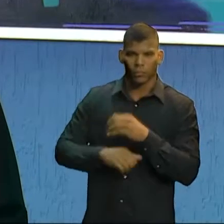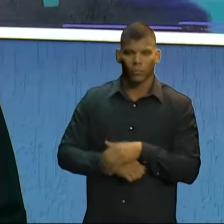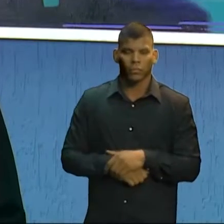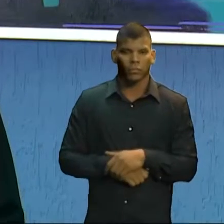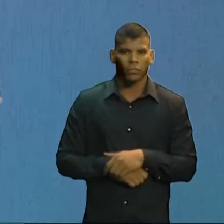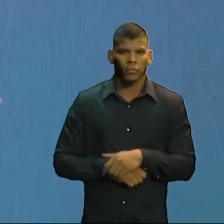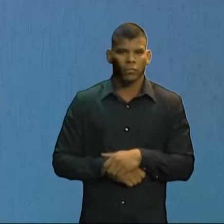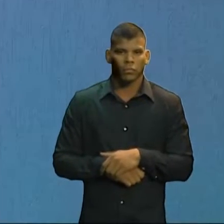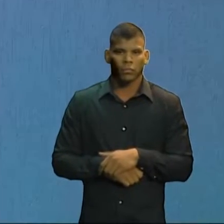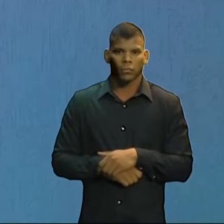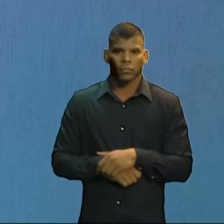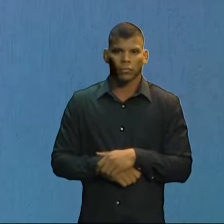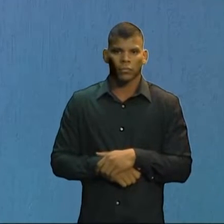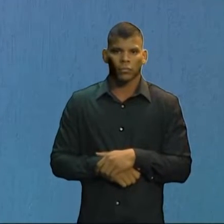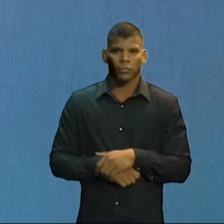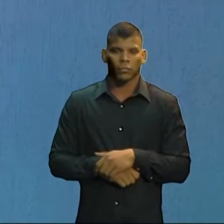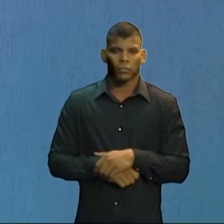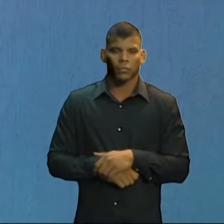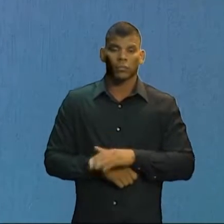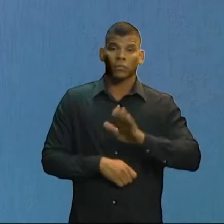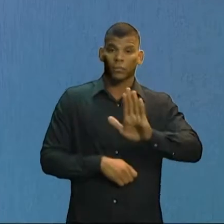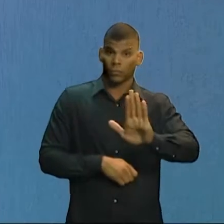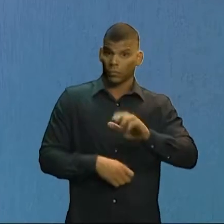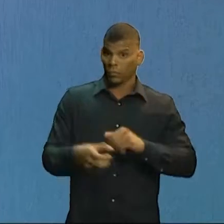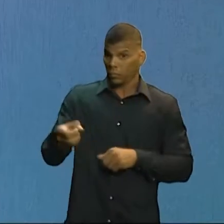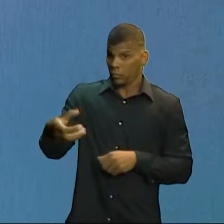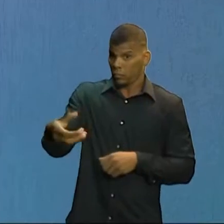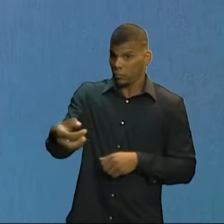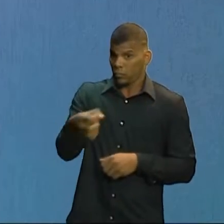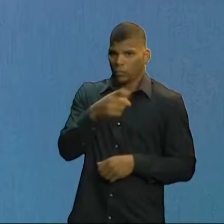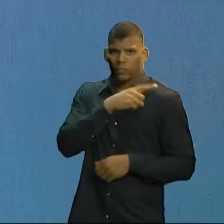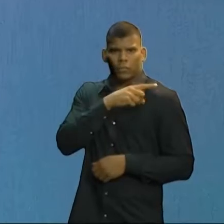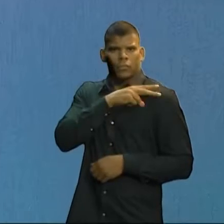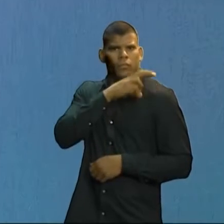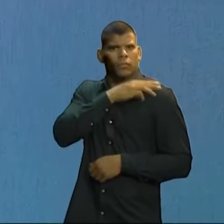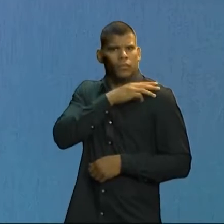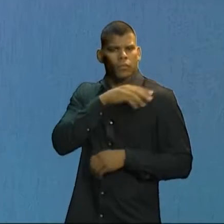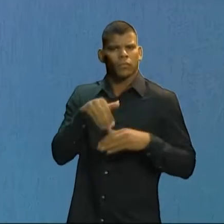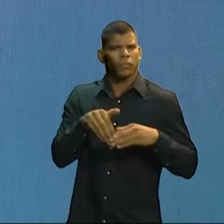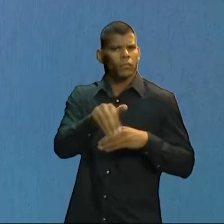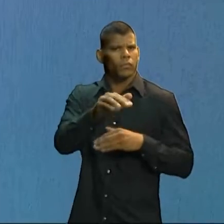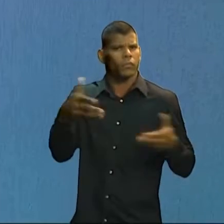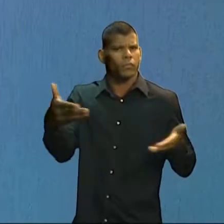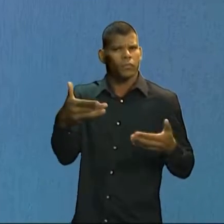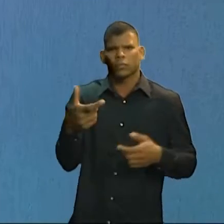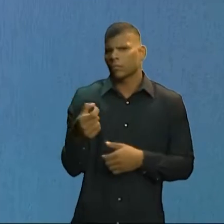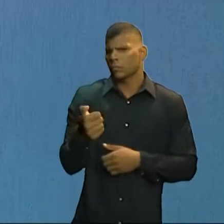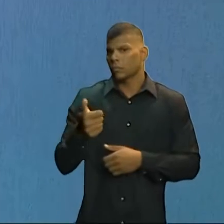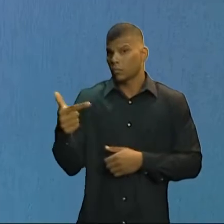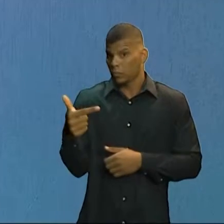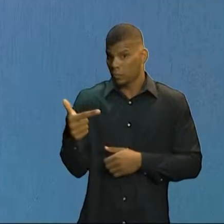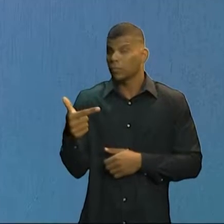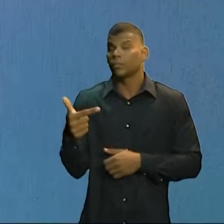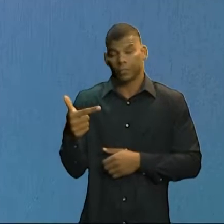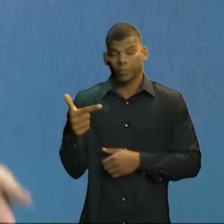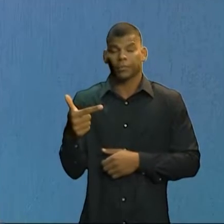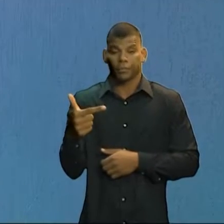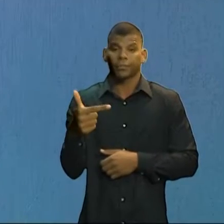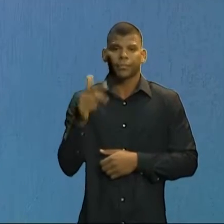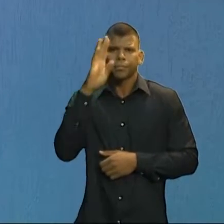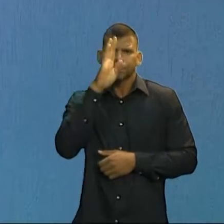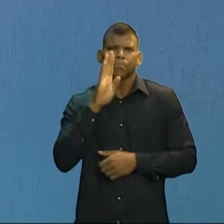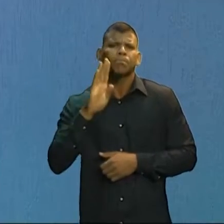proconassembleia@ltarde.ce.gov.br. O novo ensino médio começa a ser implantado agora em 2022. Dentre as